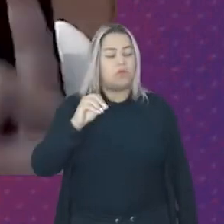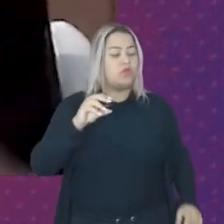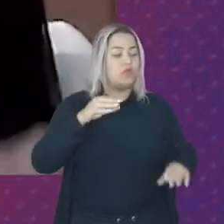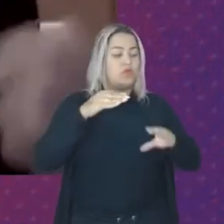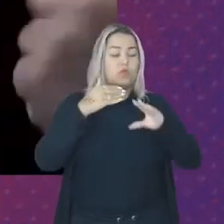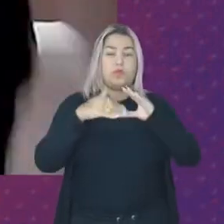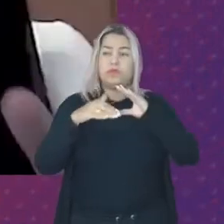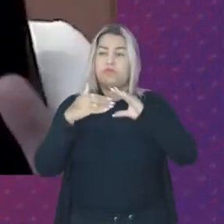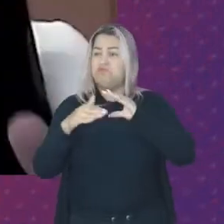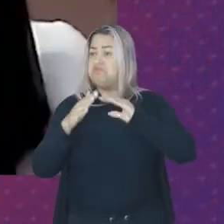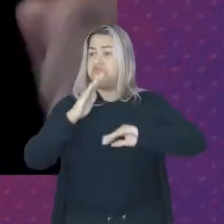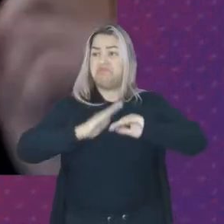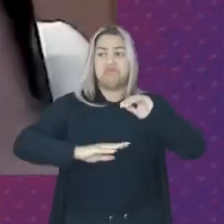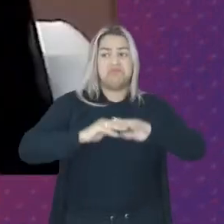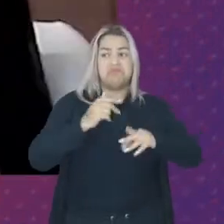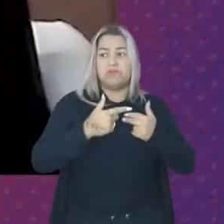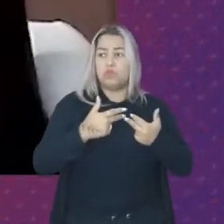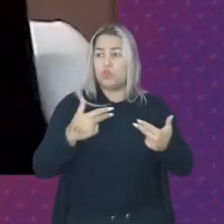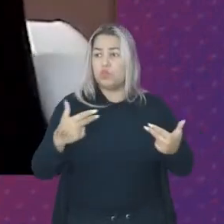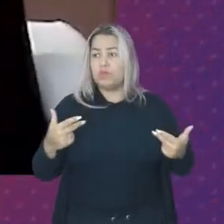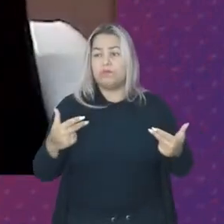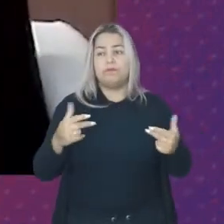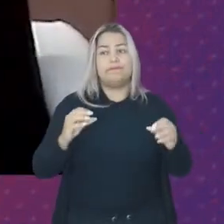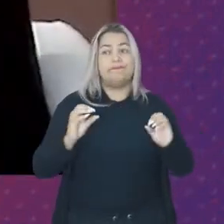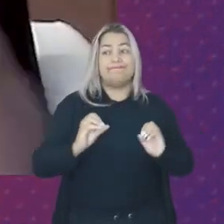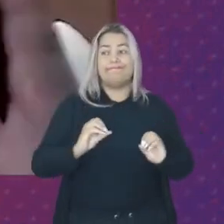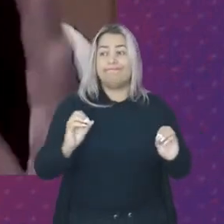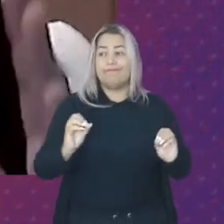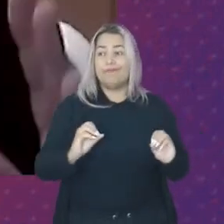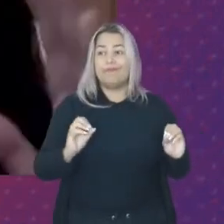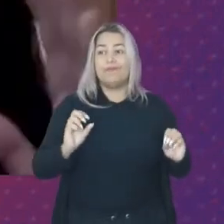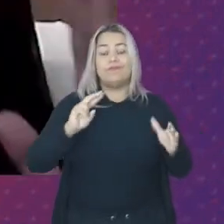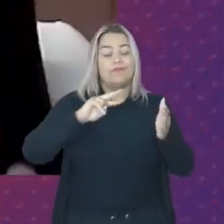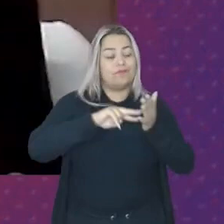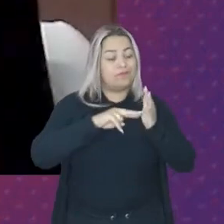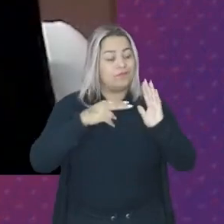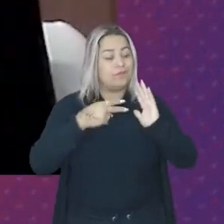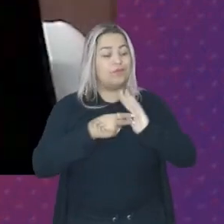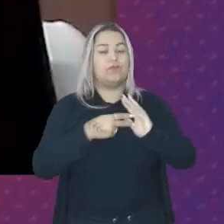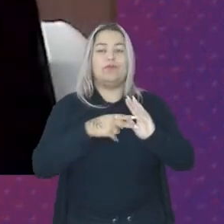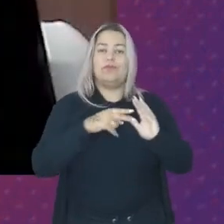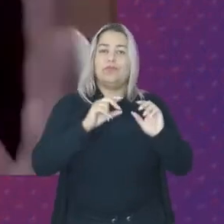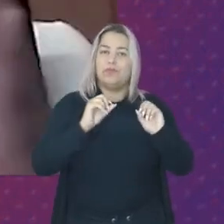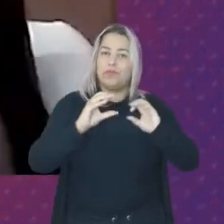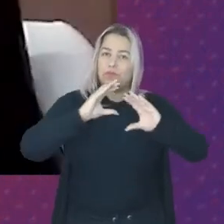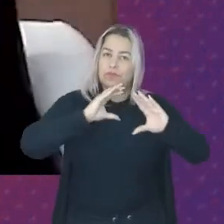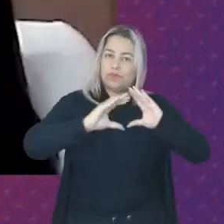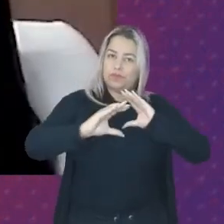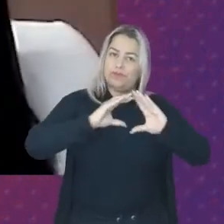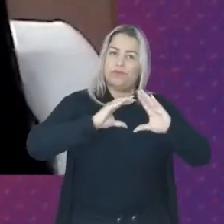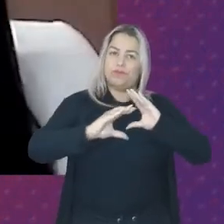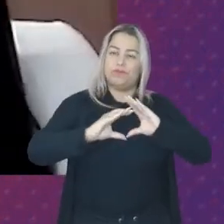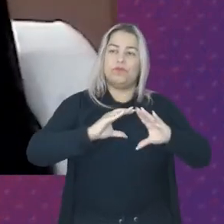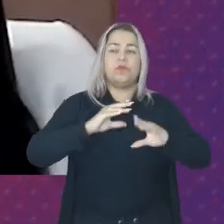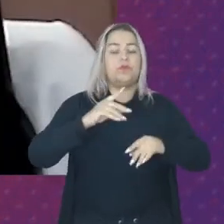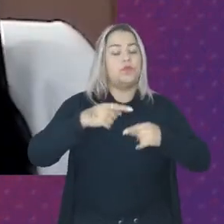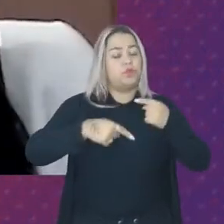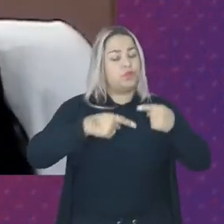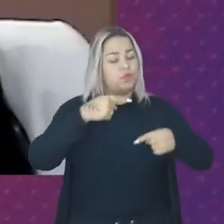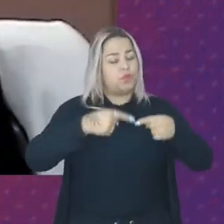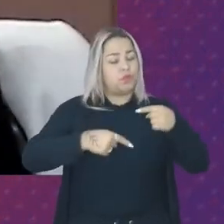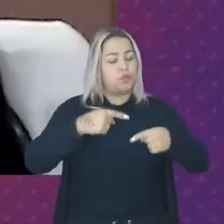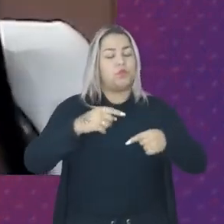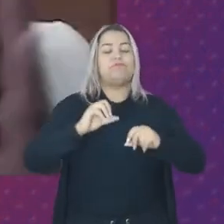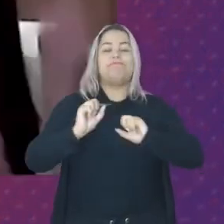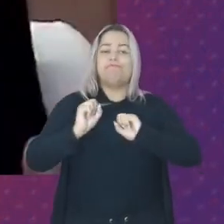coisa e absolutamente qualquer postagem significa um ato de comunicação, um ato político que pode